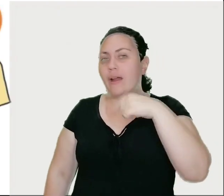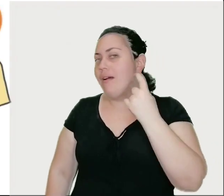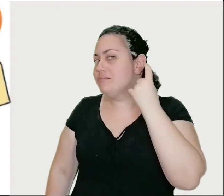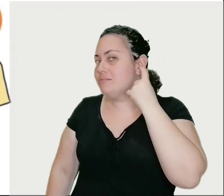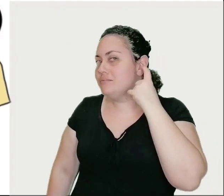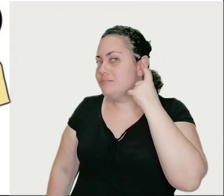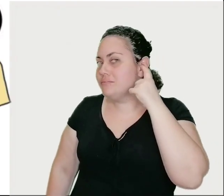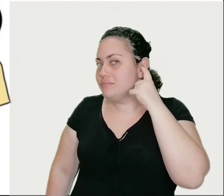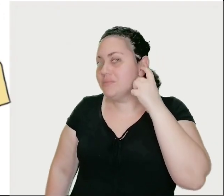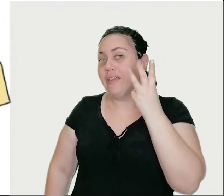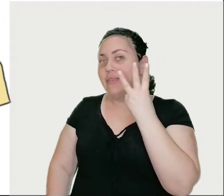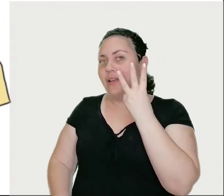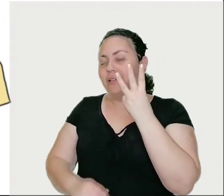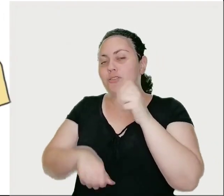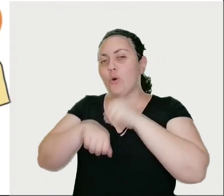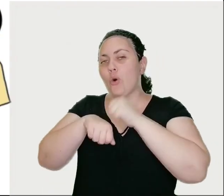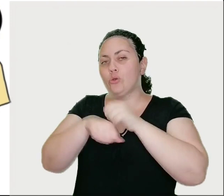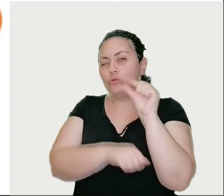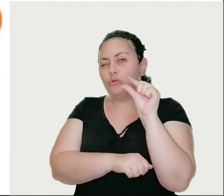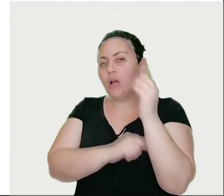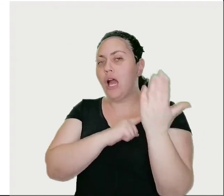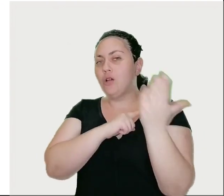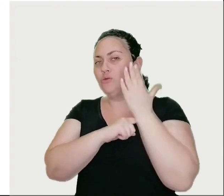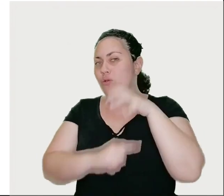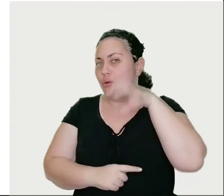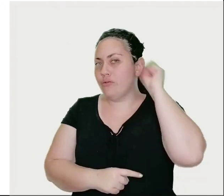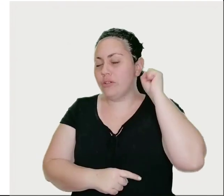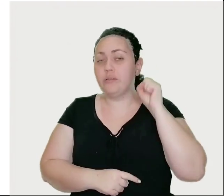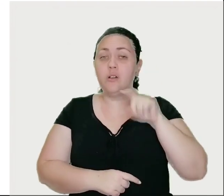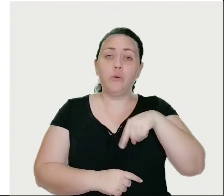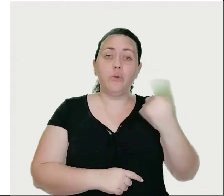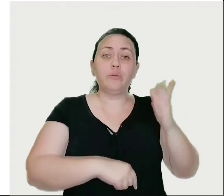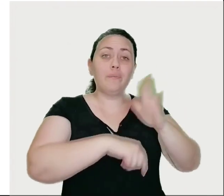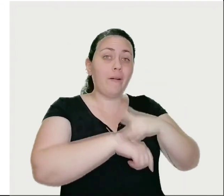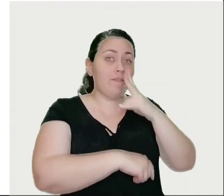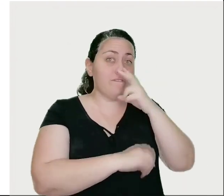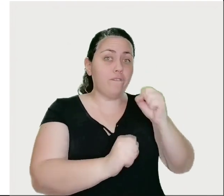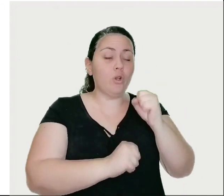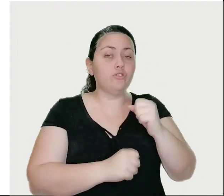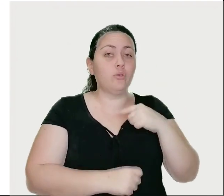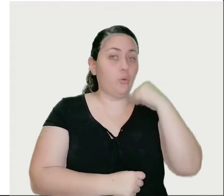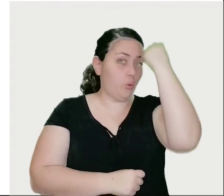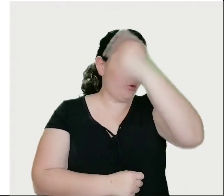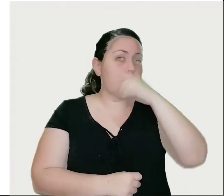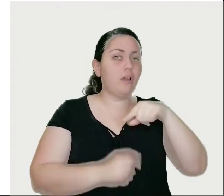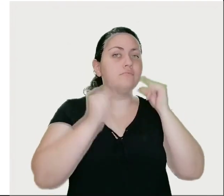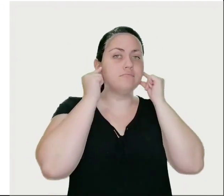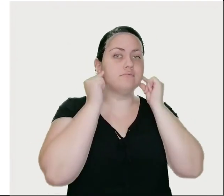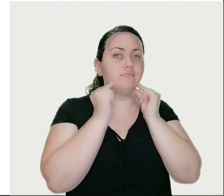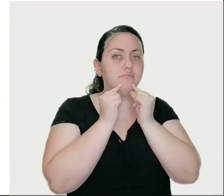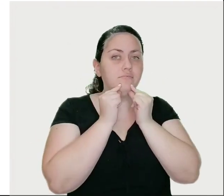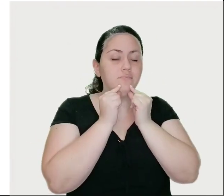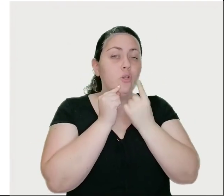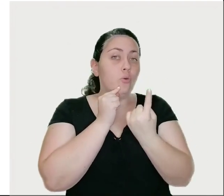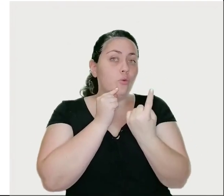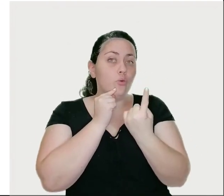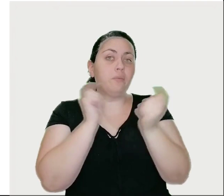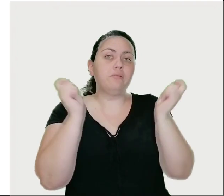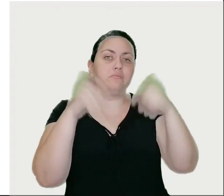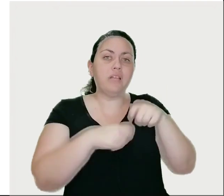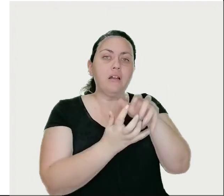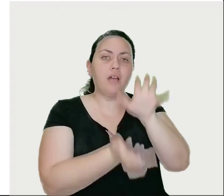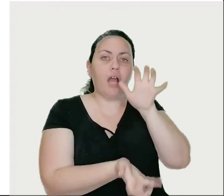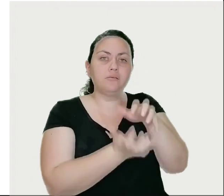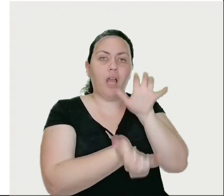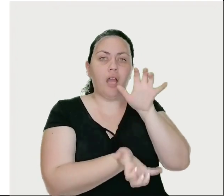orelha média que auxiliam a nossa audição. O osso mais forte da nossa face é a mandíbula, e é também o único osso com capacidade